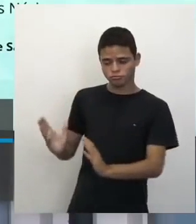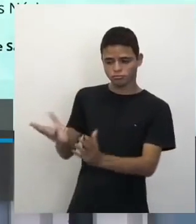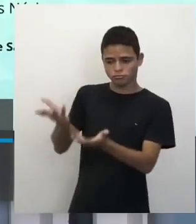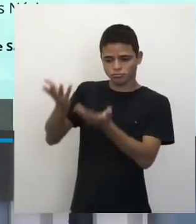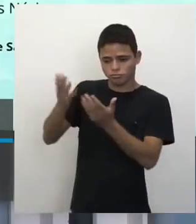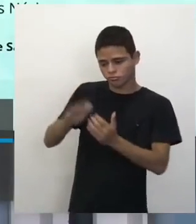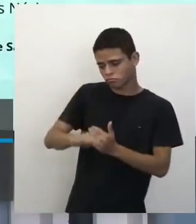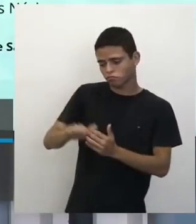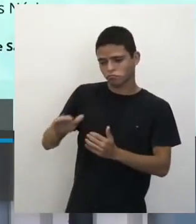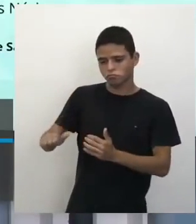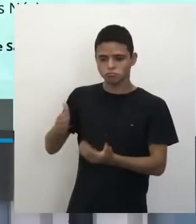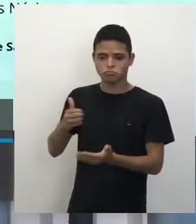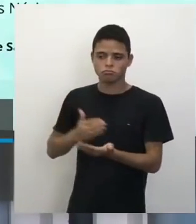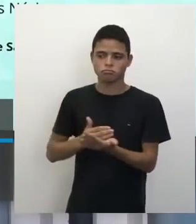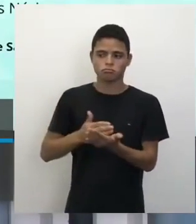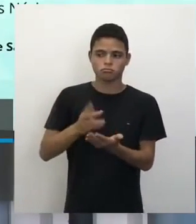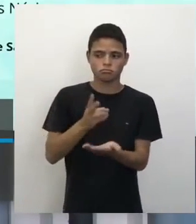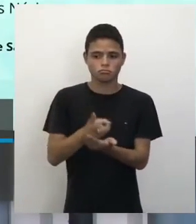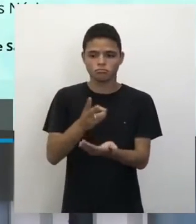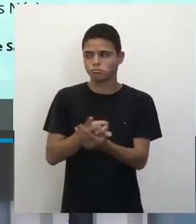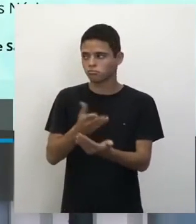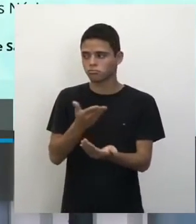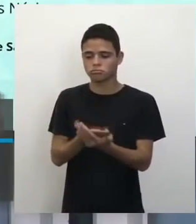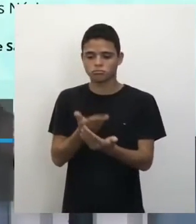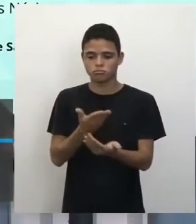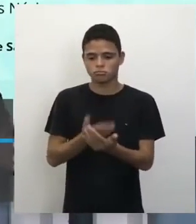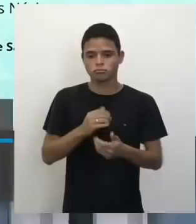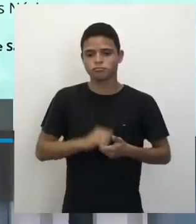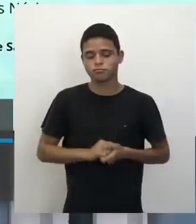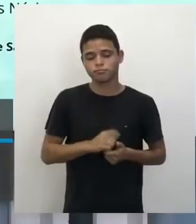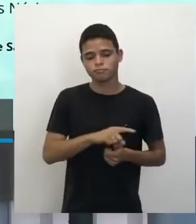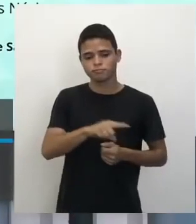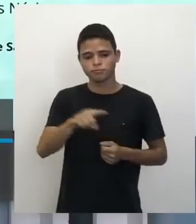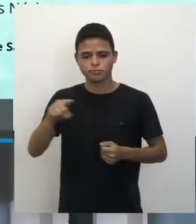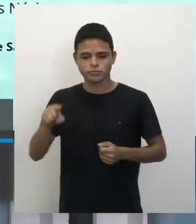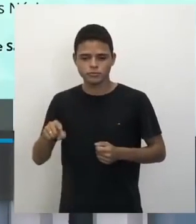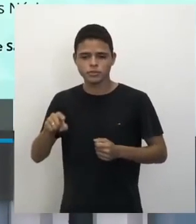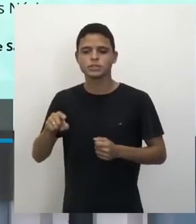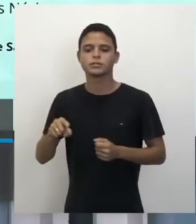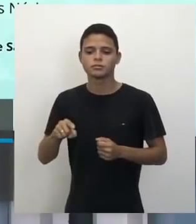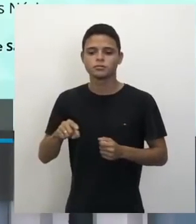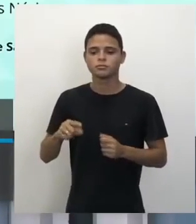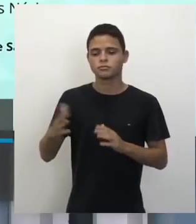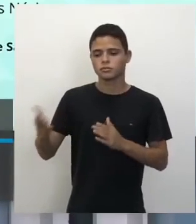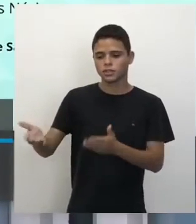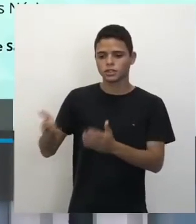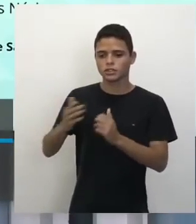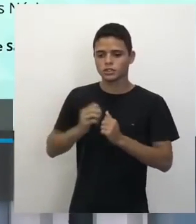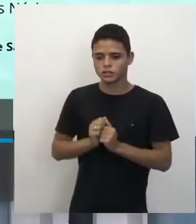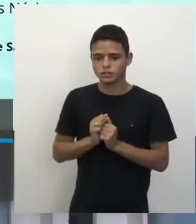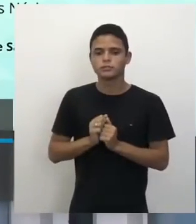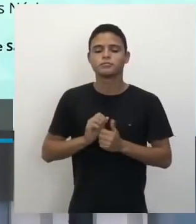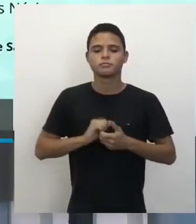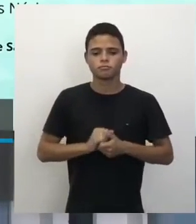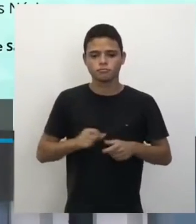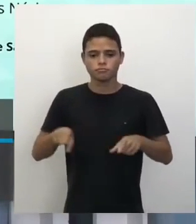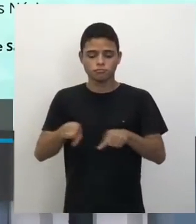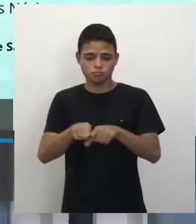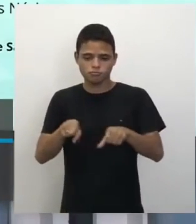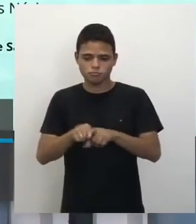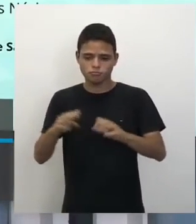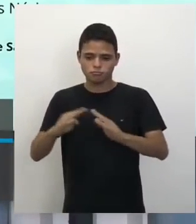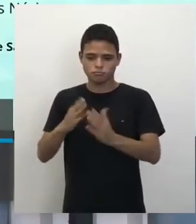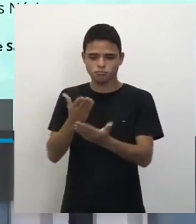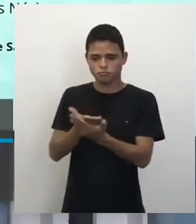continuar estudando. Nós já vamos aqui fazer menção, é claro, do nome dos nossos parceiros, professor Antônio da